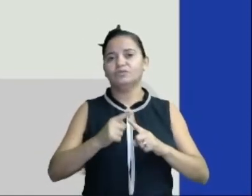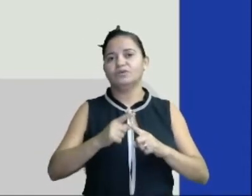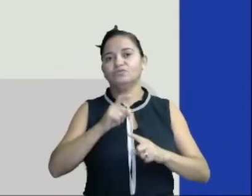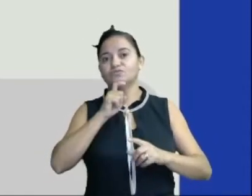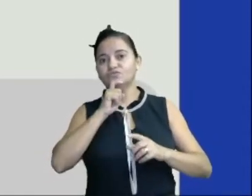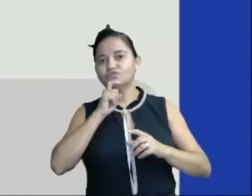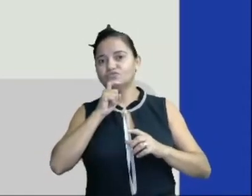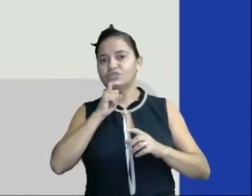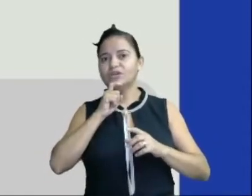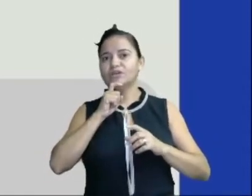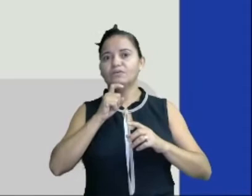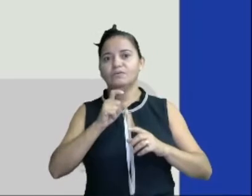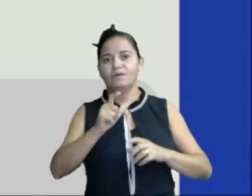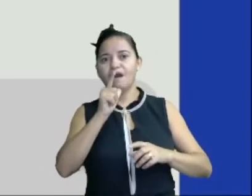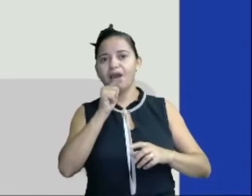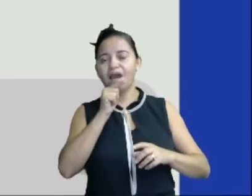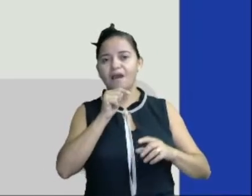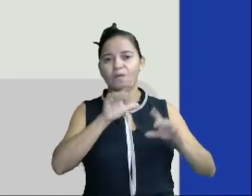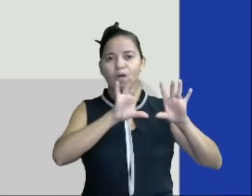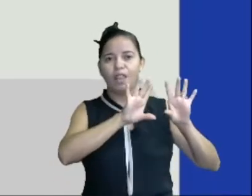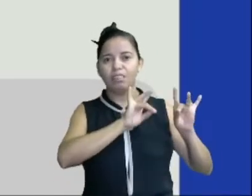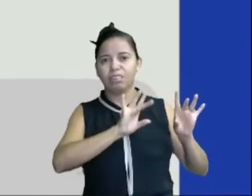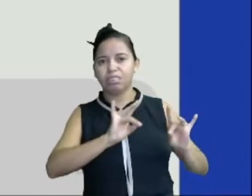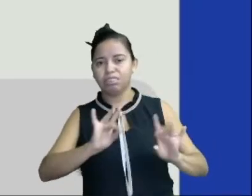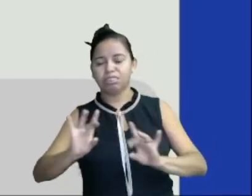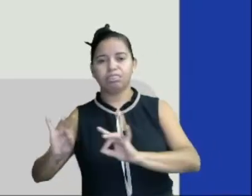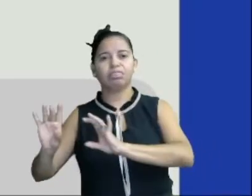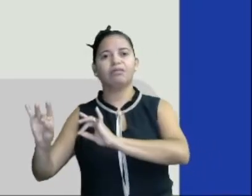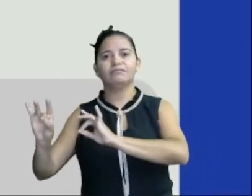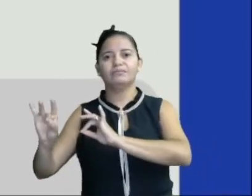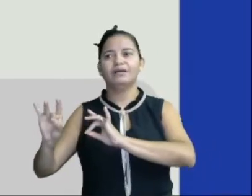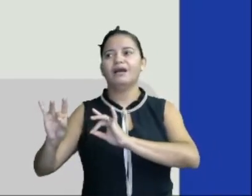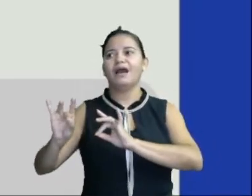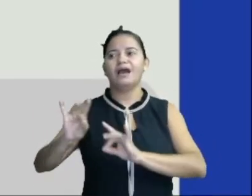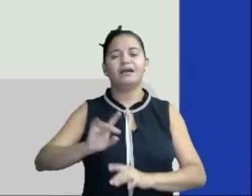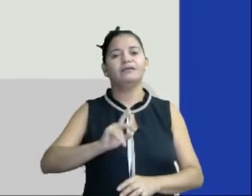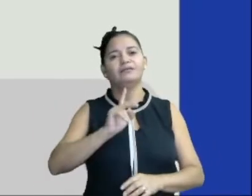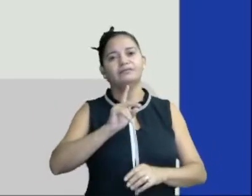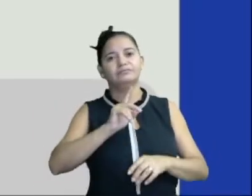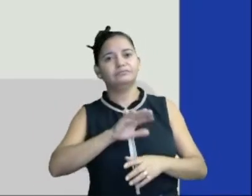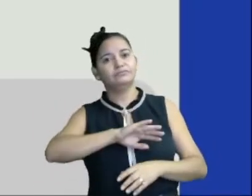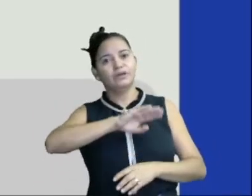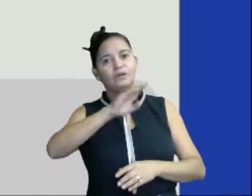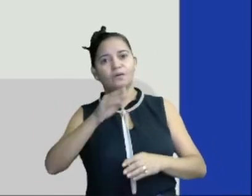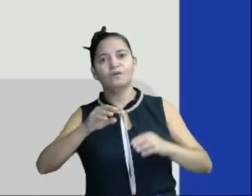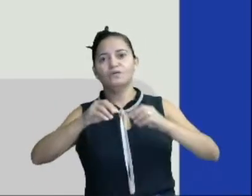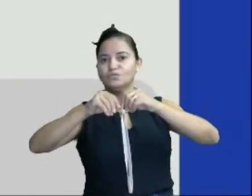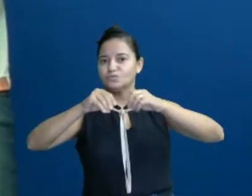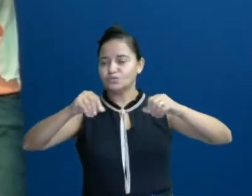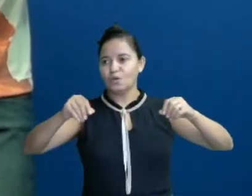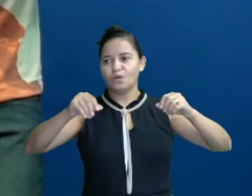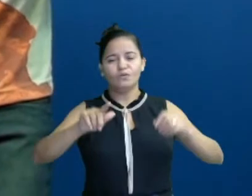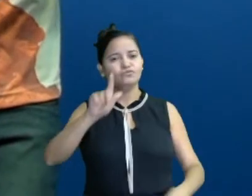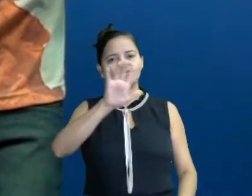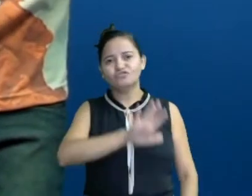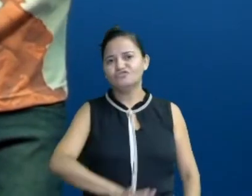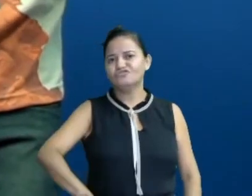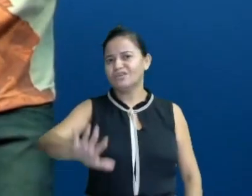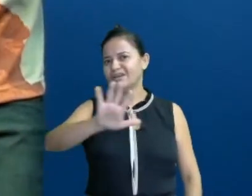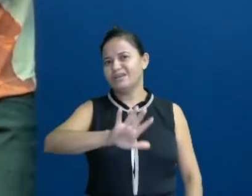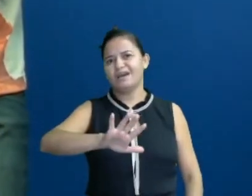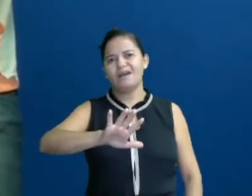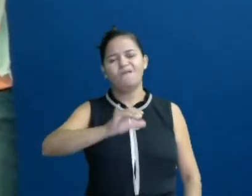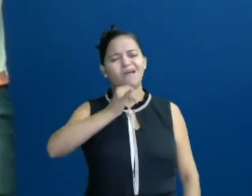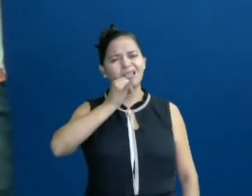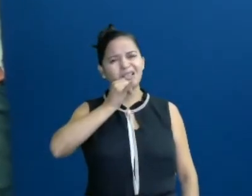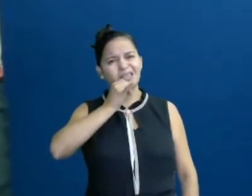e descongelamento da água, alterando lá as rochas e os solos. Portanto, de forma geral, esses foram